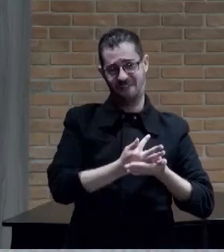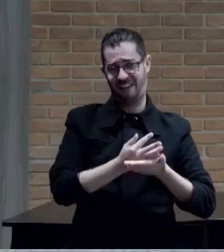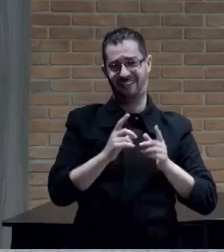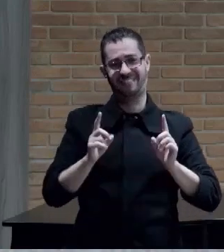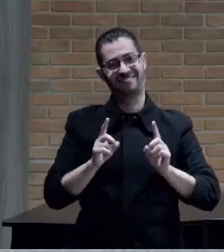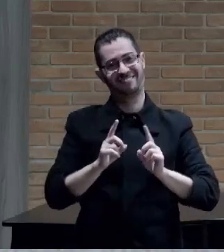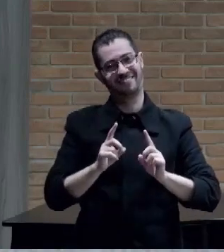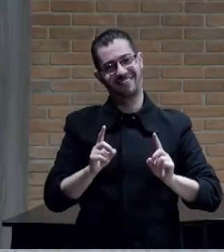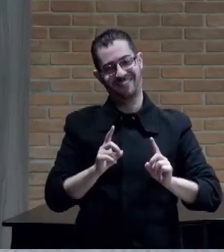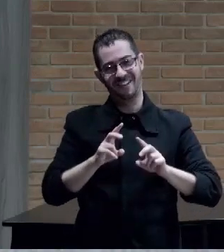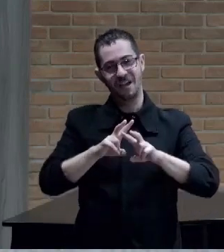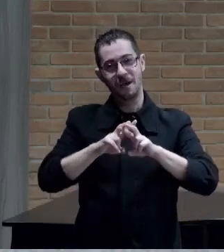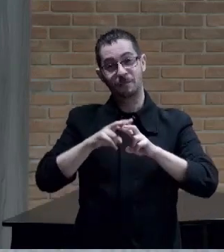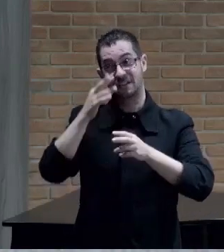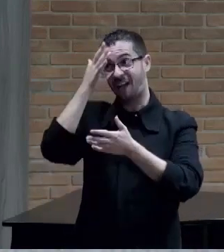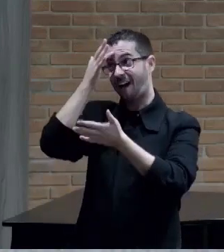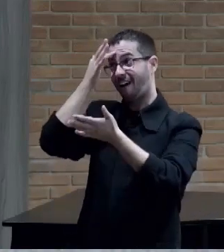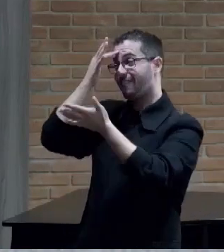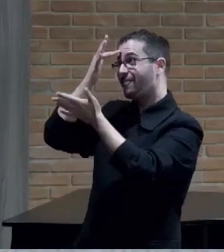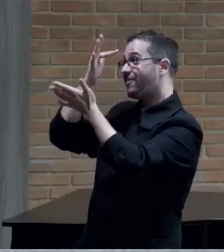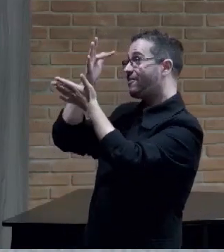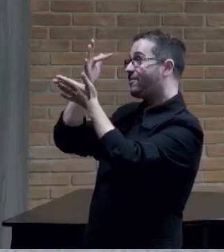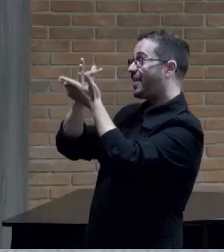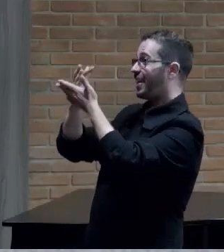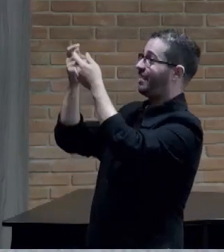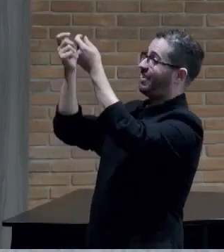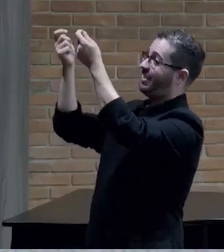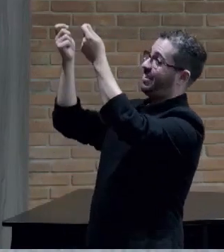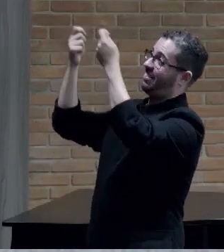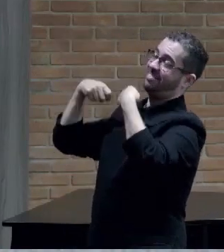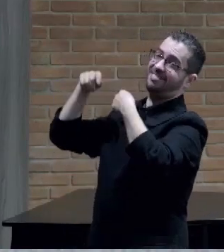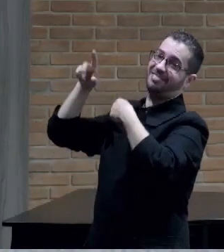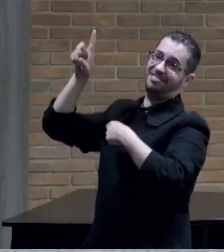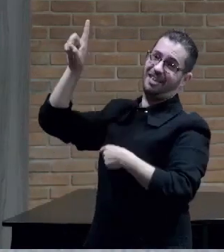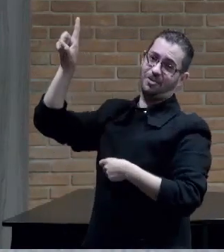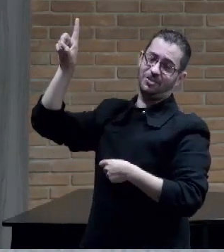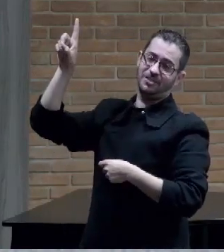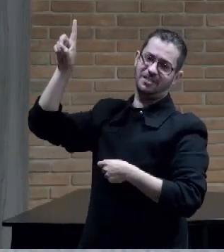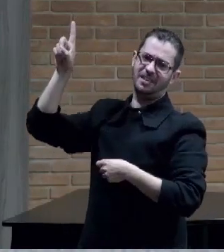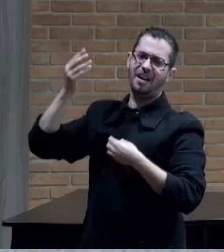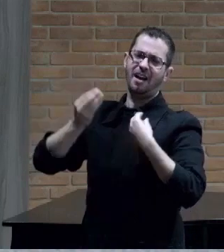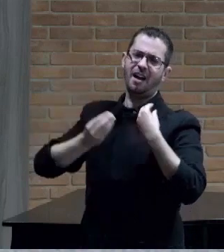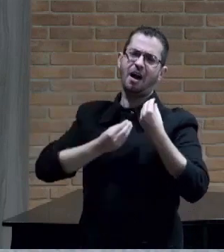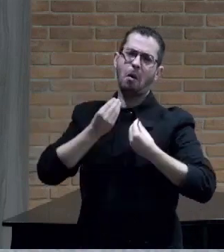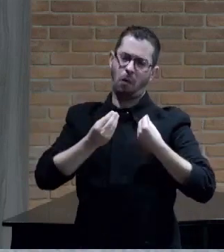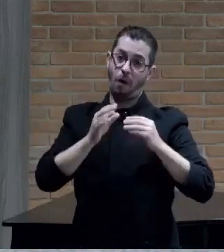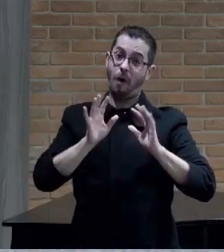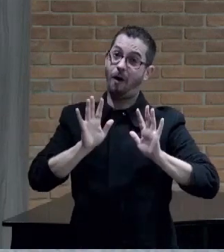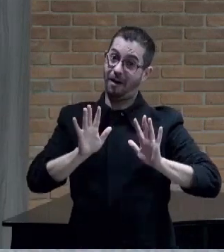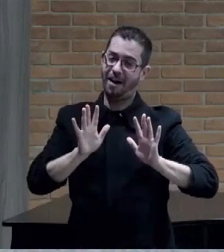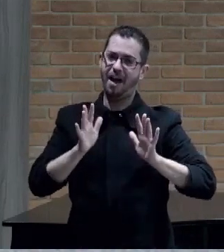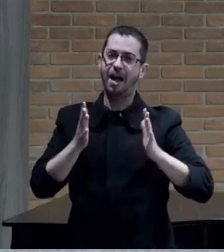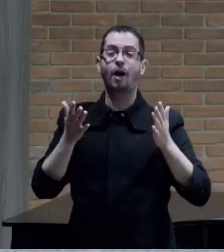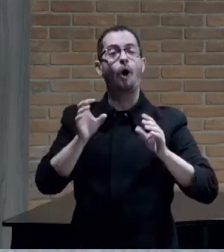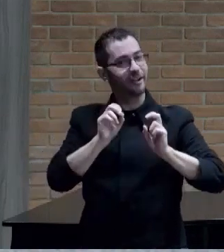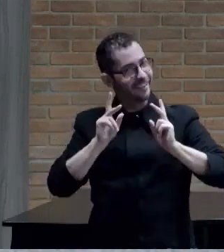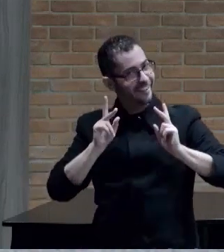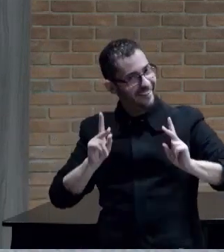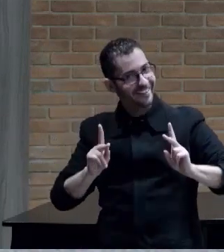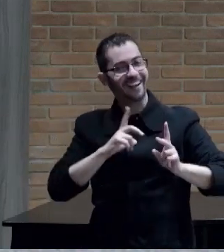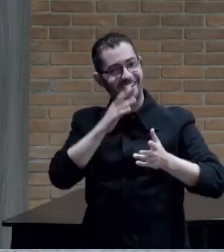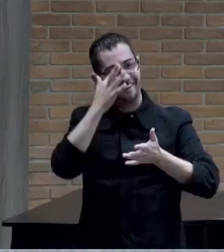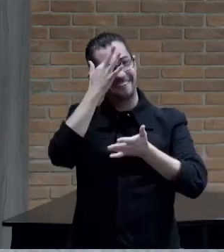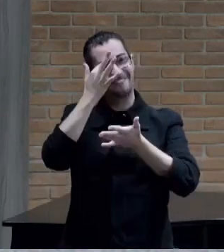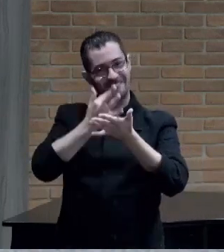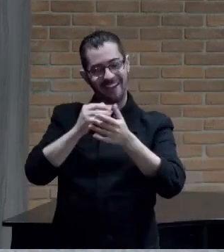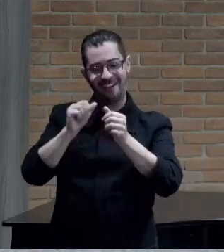Então a fé é produzida por Deus. Então como fazemos para... Aí você talvez pergunte, tá bom, Fernando, se a fé é